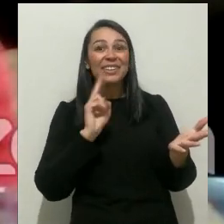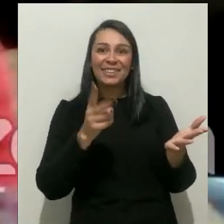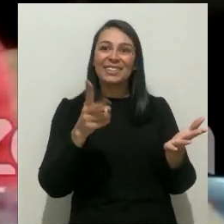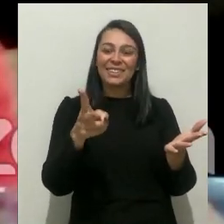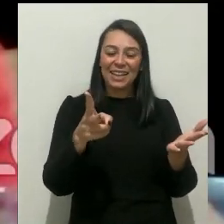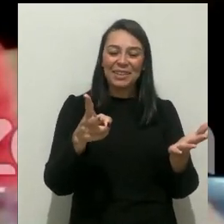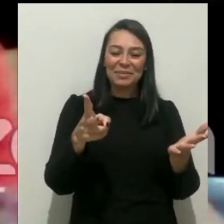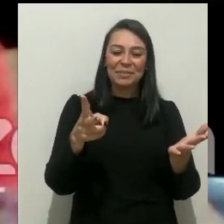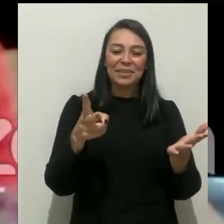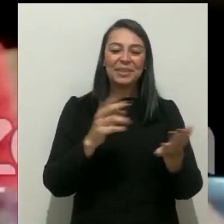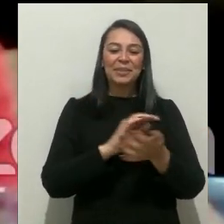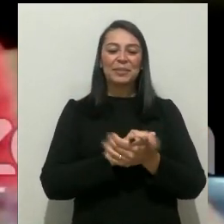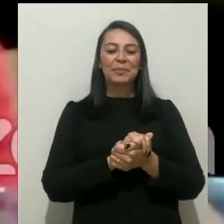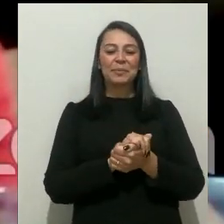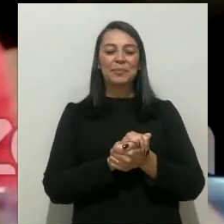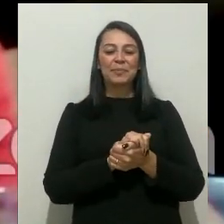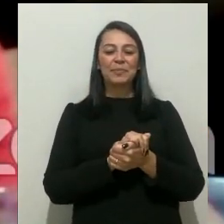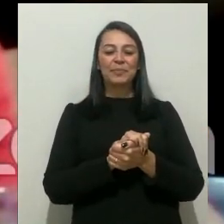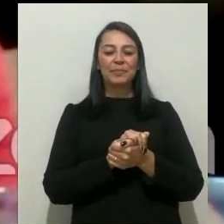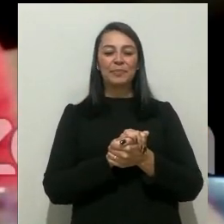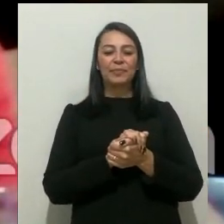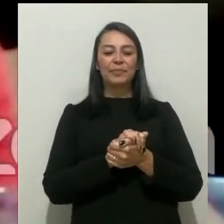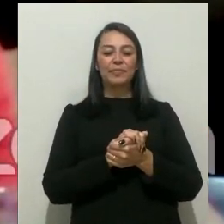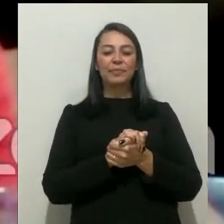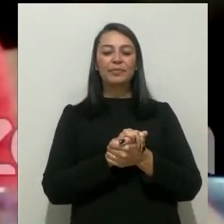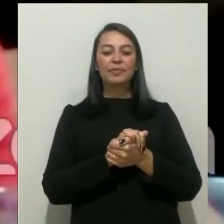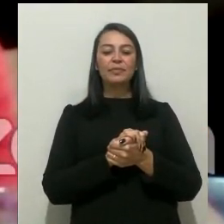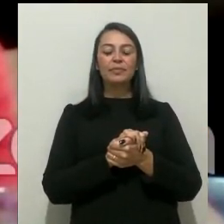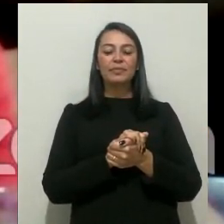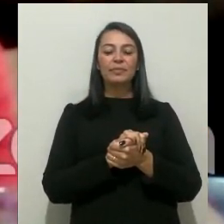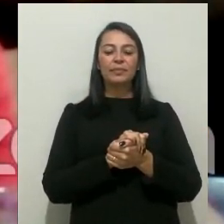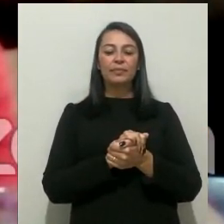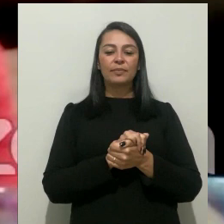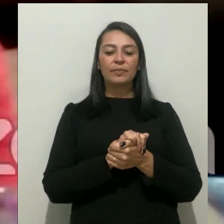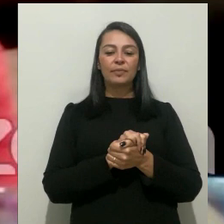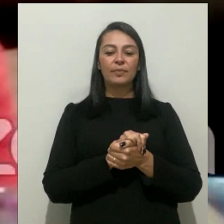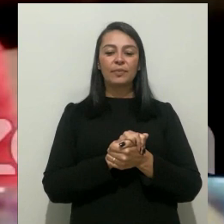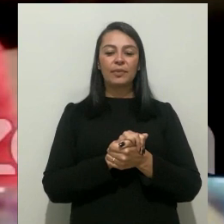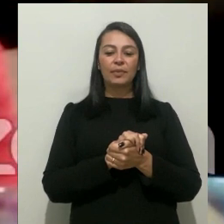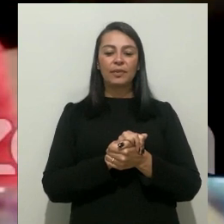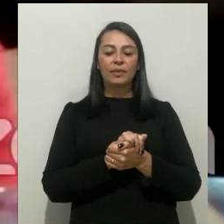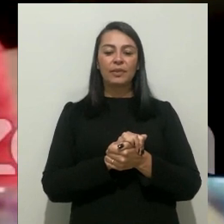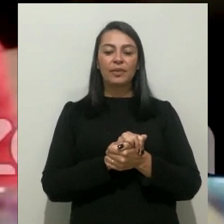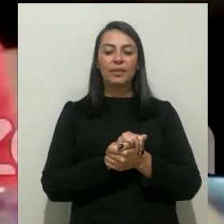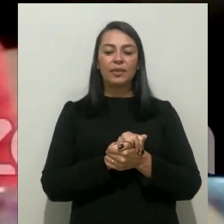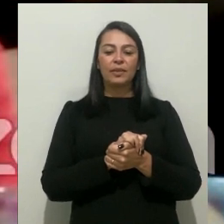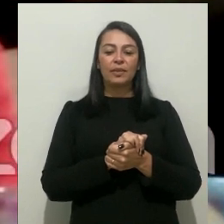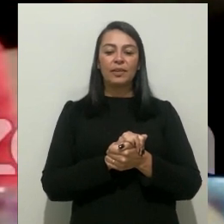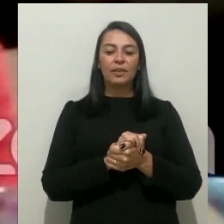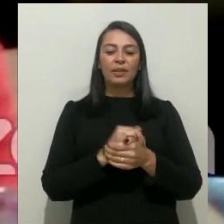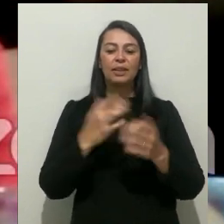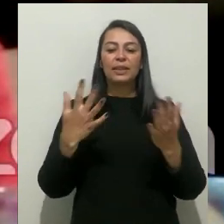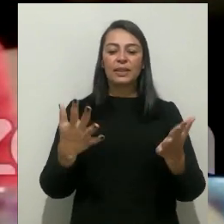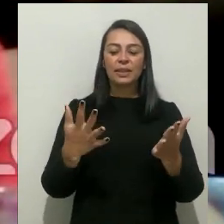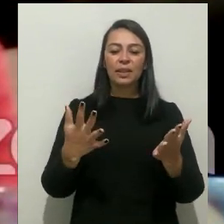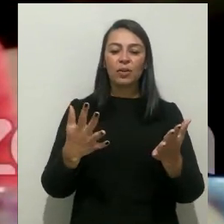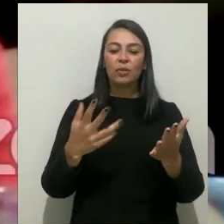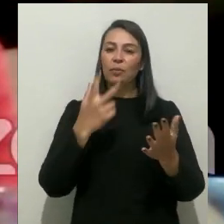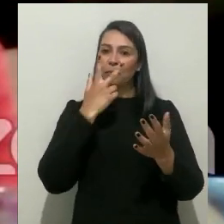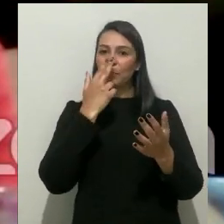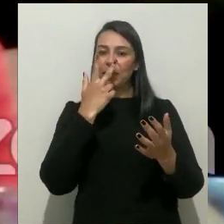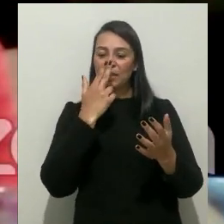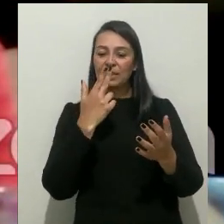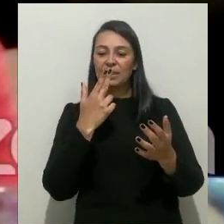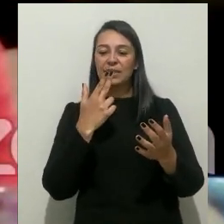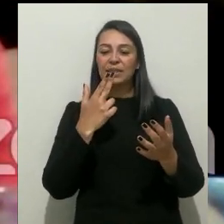Sim, olha só. Sim, até o João. Olha só, eu acredito plenamente para daqui a pouco. Você acreditava muito